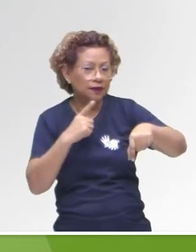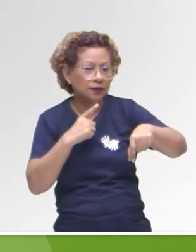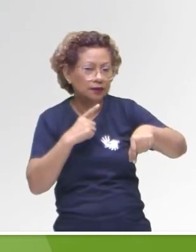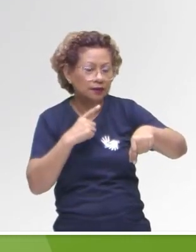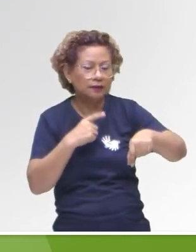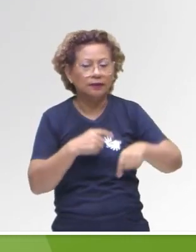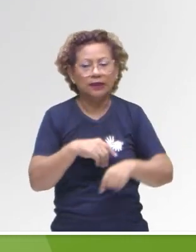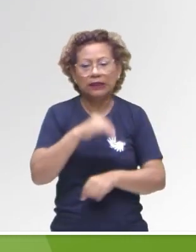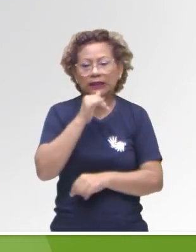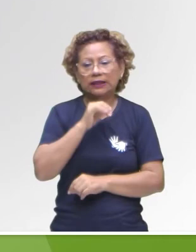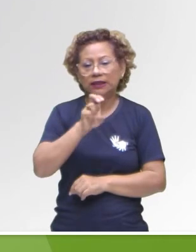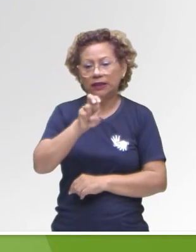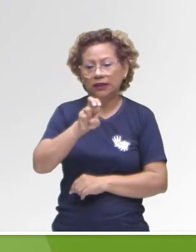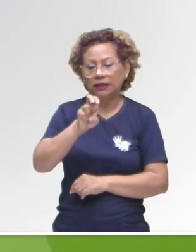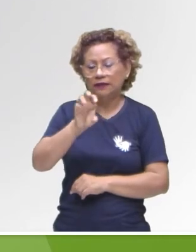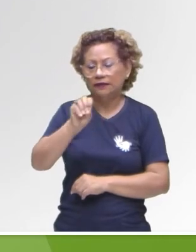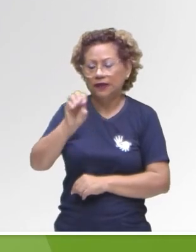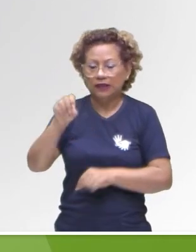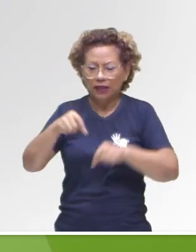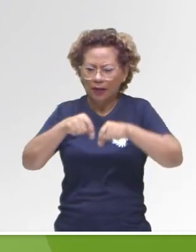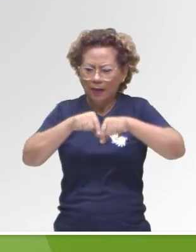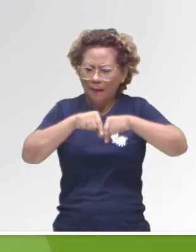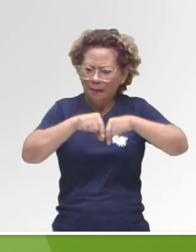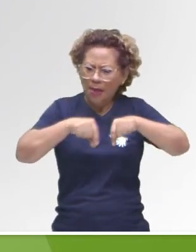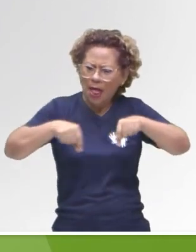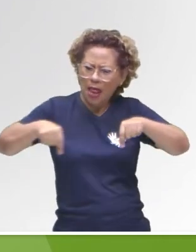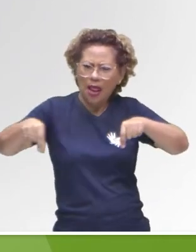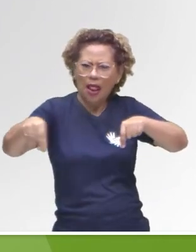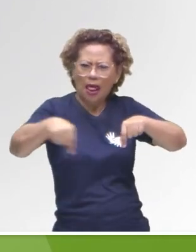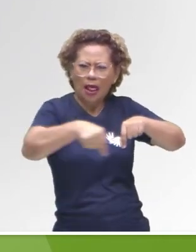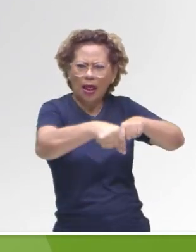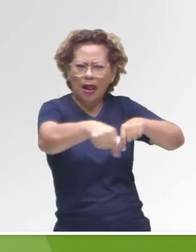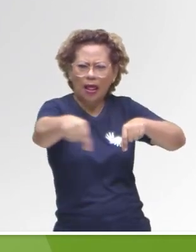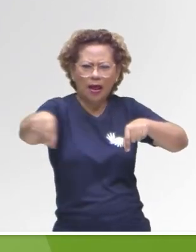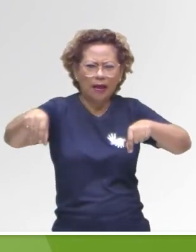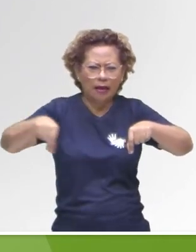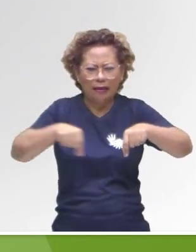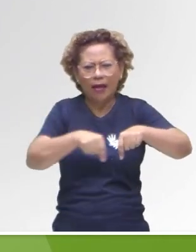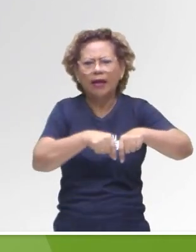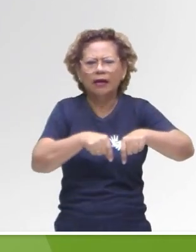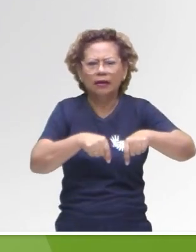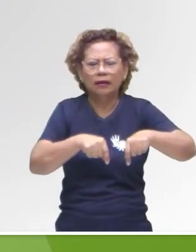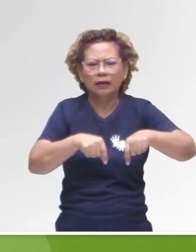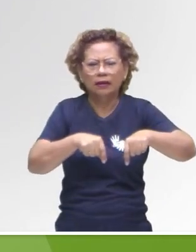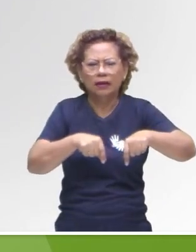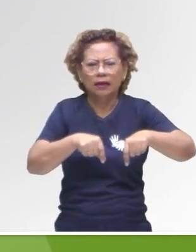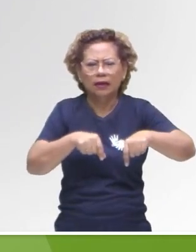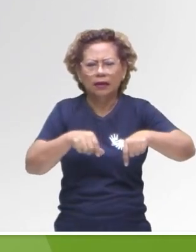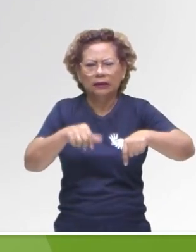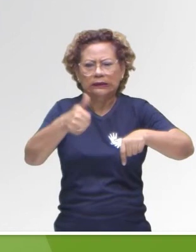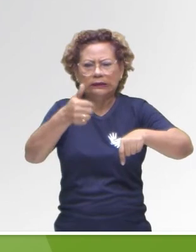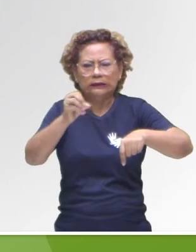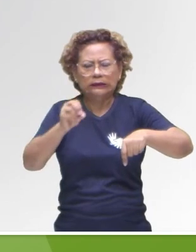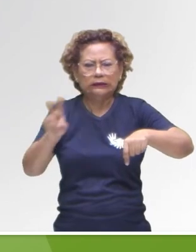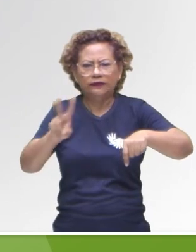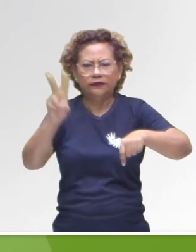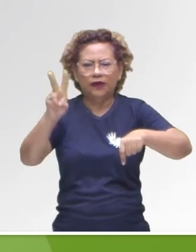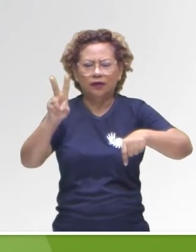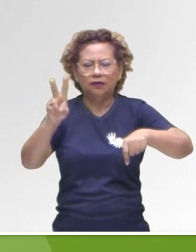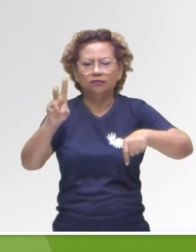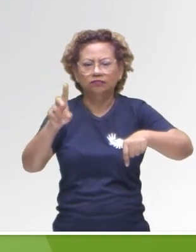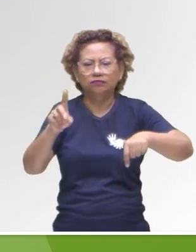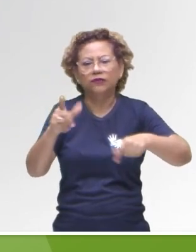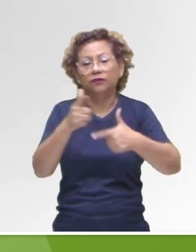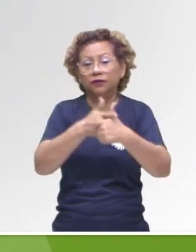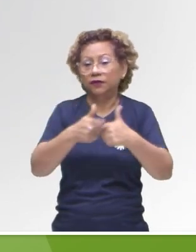500 capacitores de 10 microfarad, a capacitância equivalente seria 10 dividido por 500.